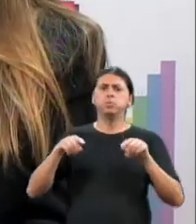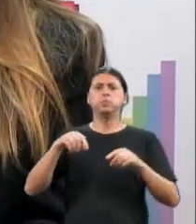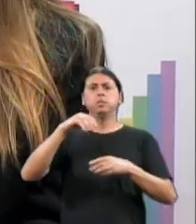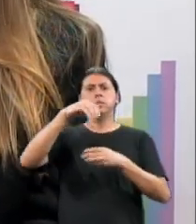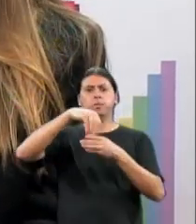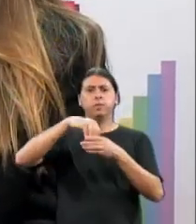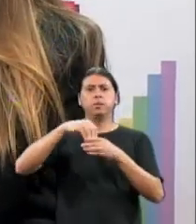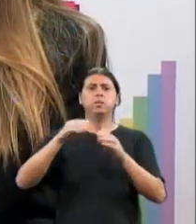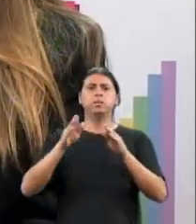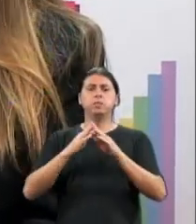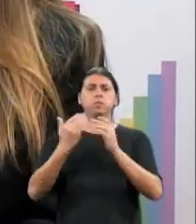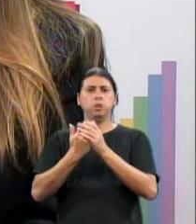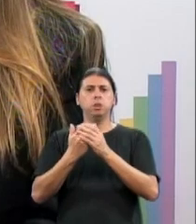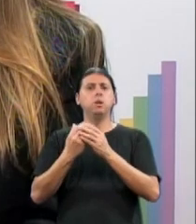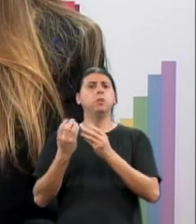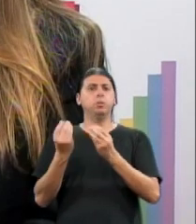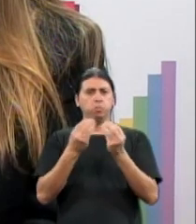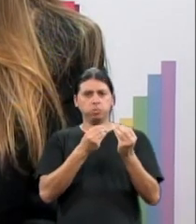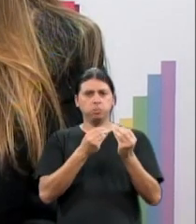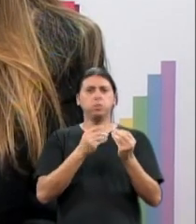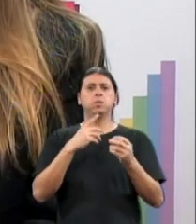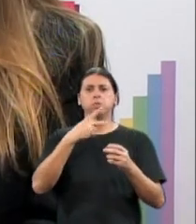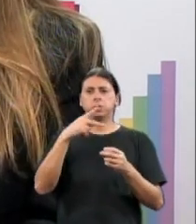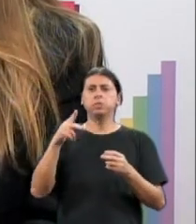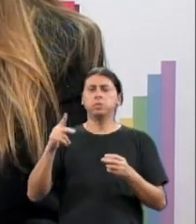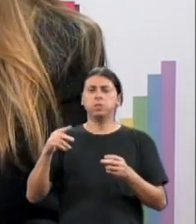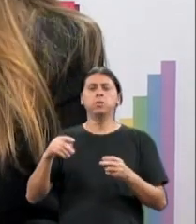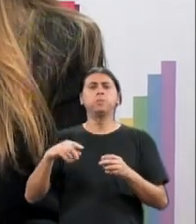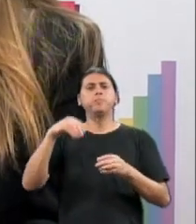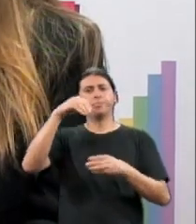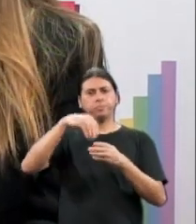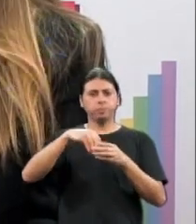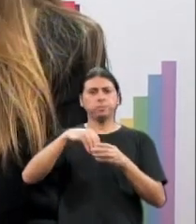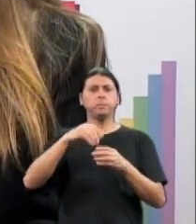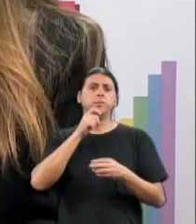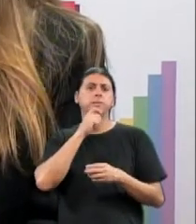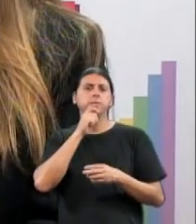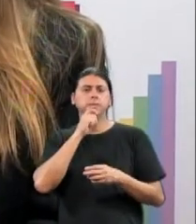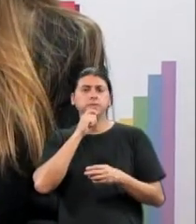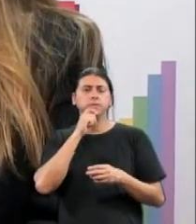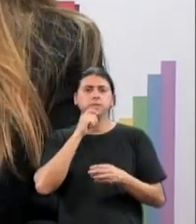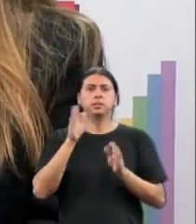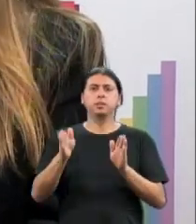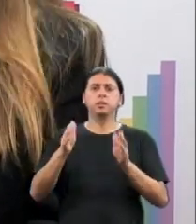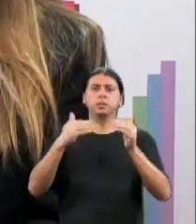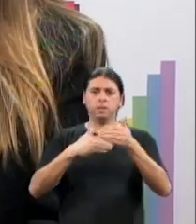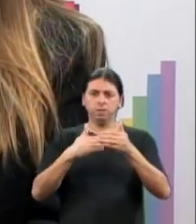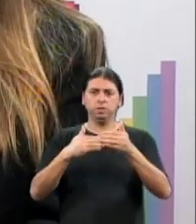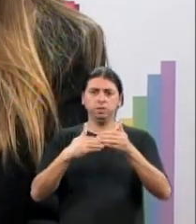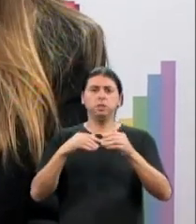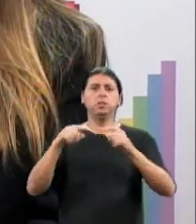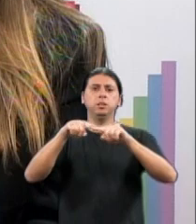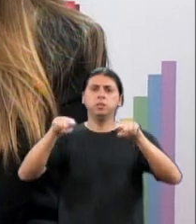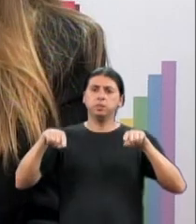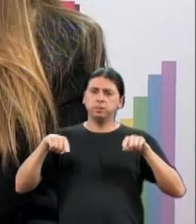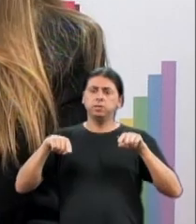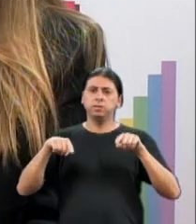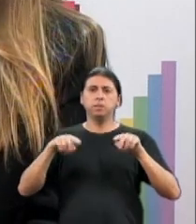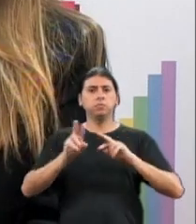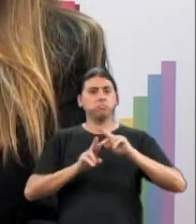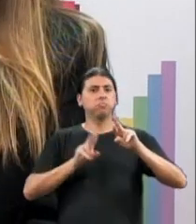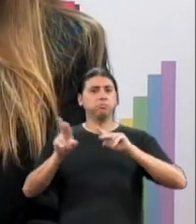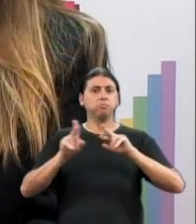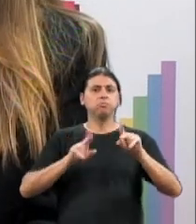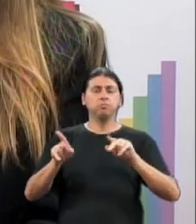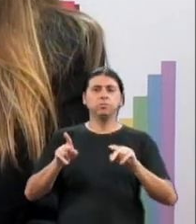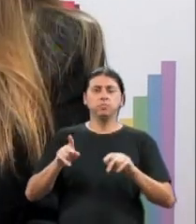mas muitos deles, assim como aconteceu da outra vez, eles estão dentro, ainda encaixotados, dentro de algumas salas. As